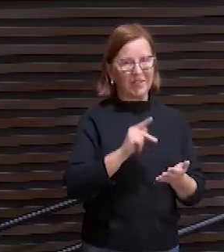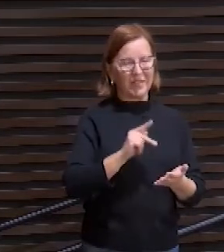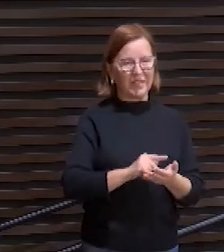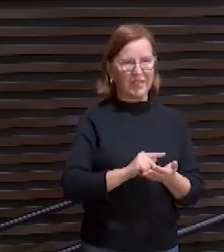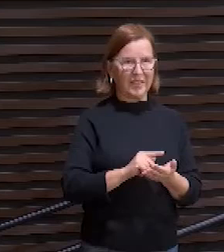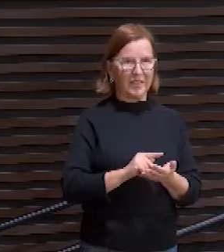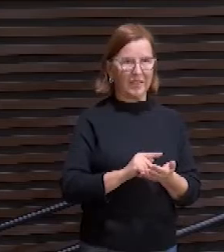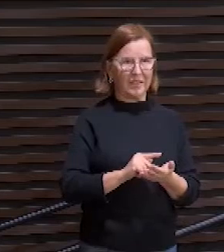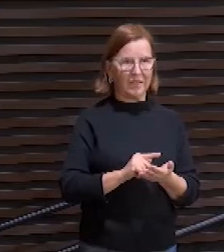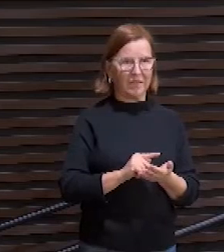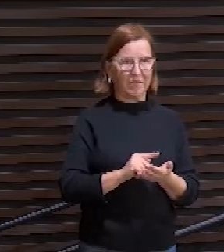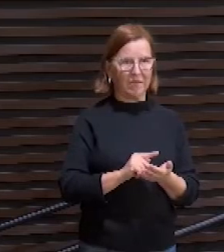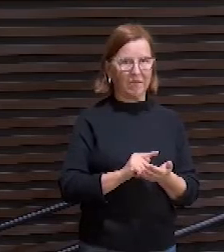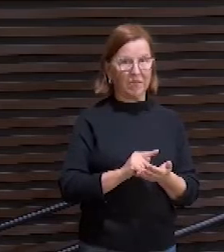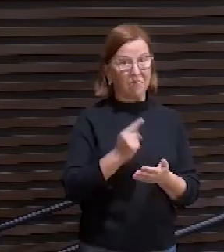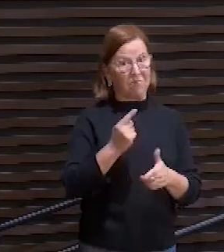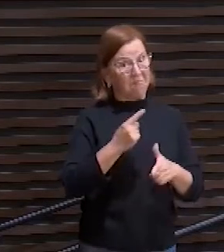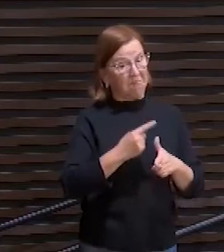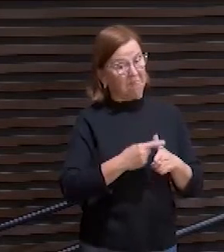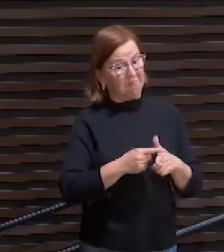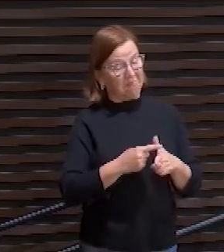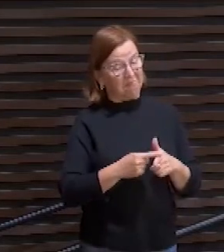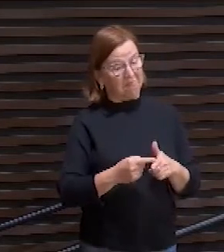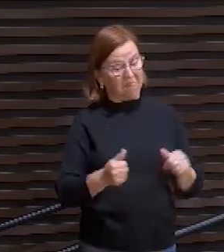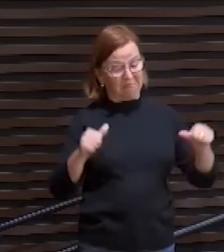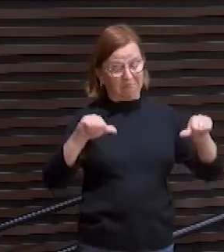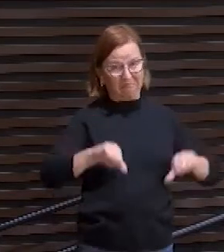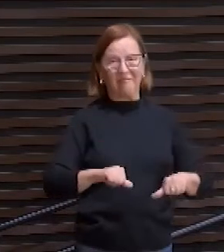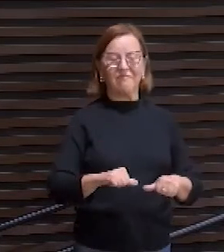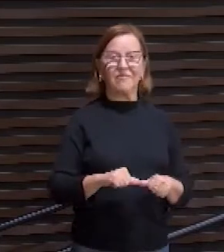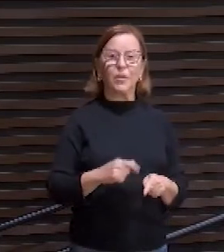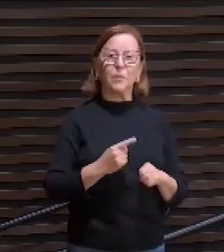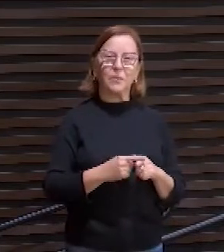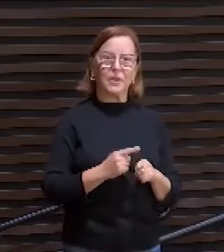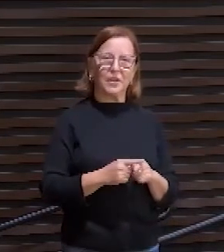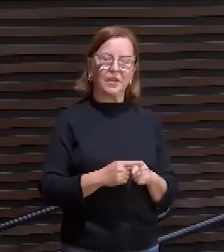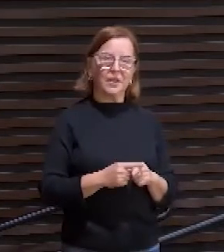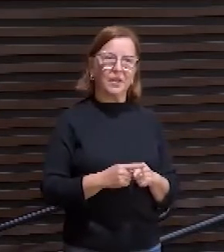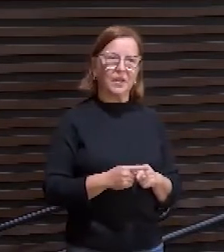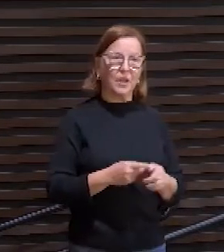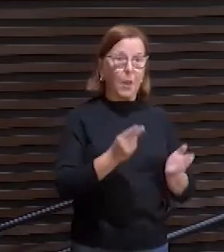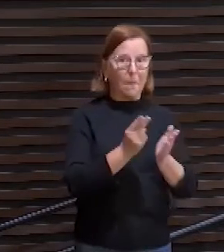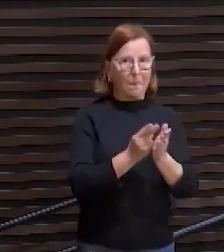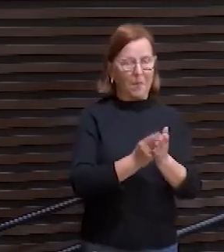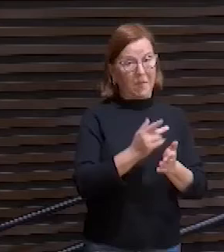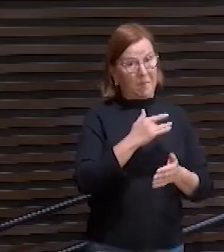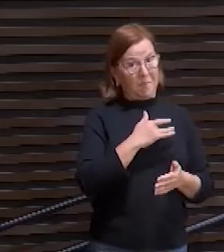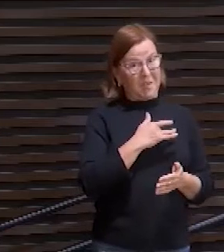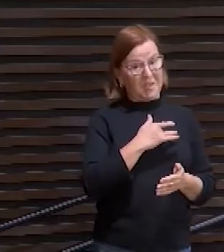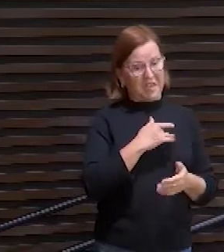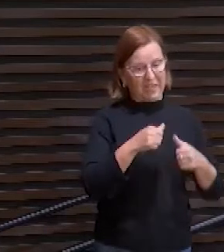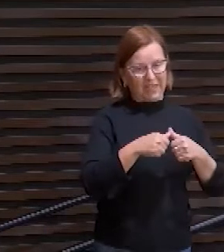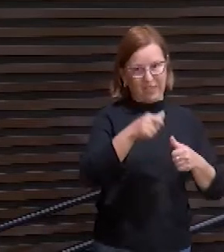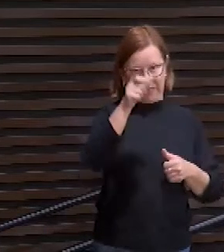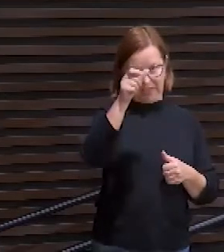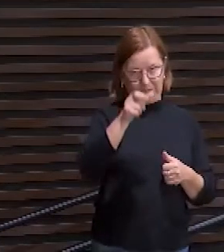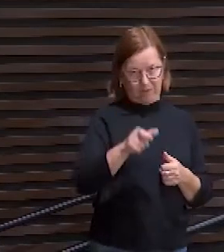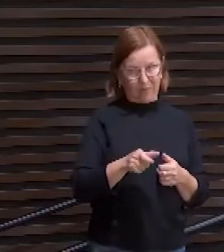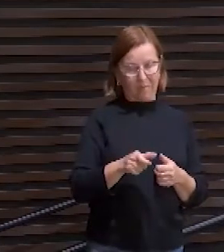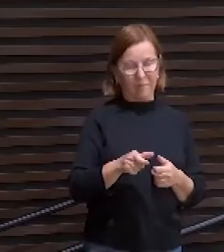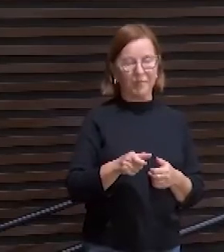uma tragédia. Porque apesar da piedade da pessoa, desse